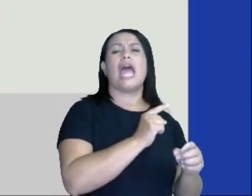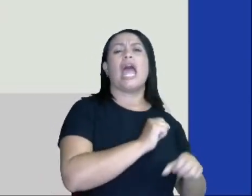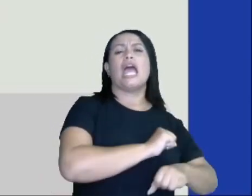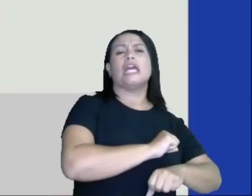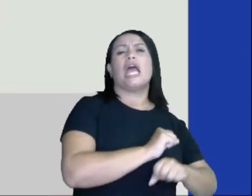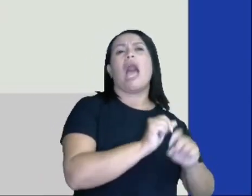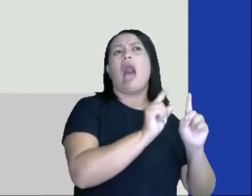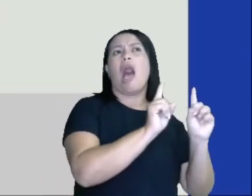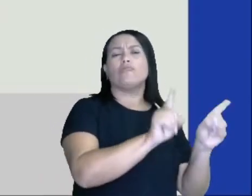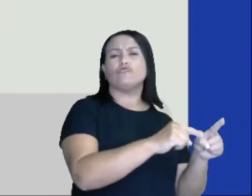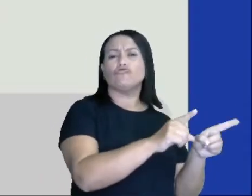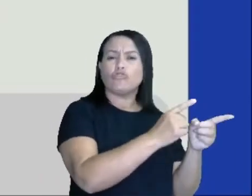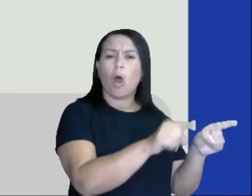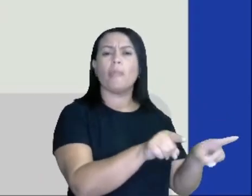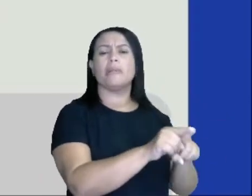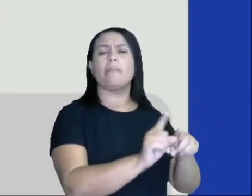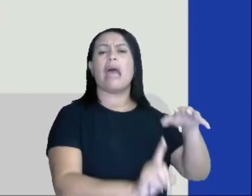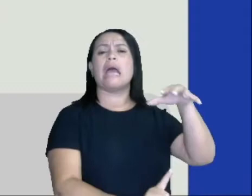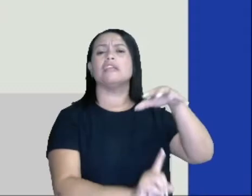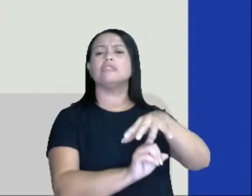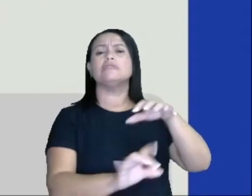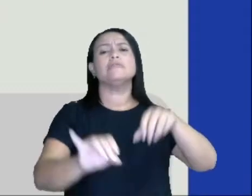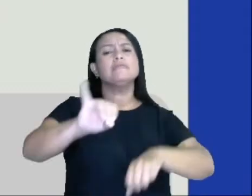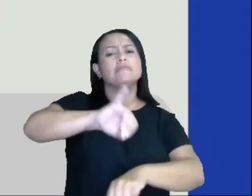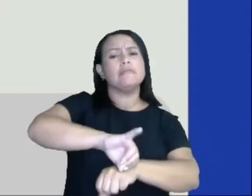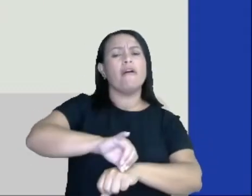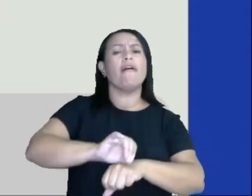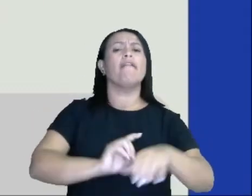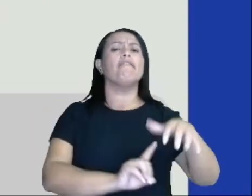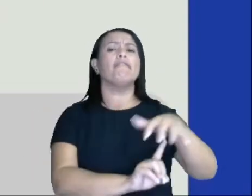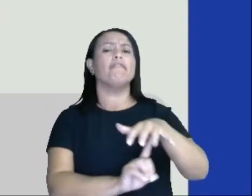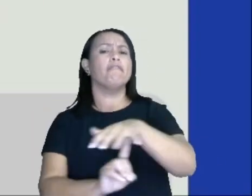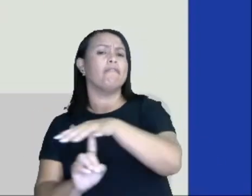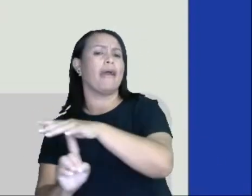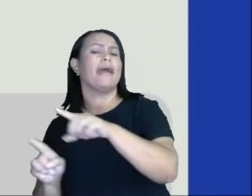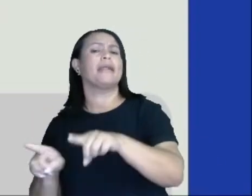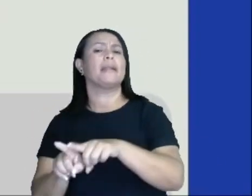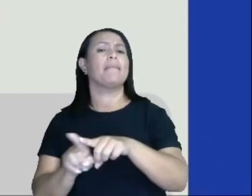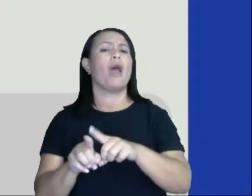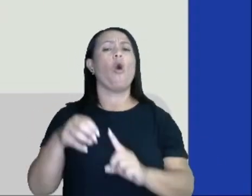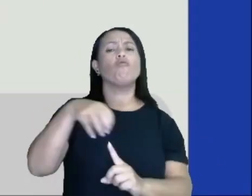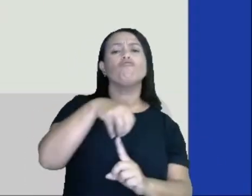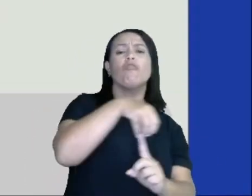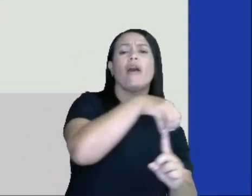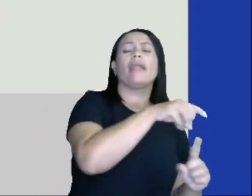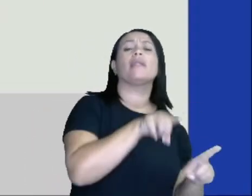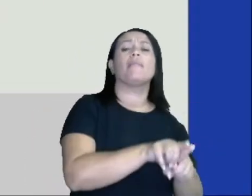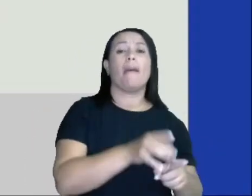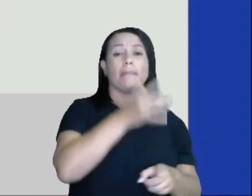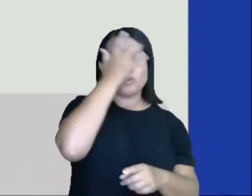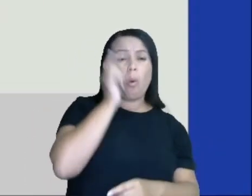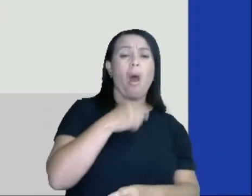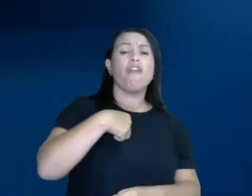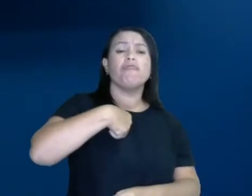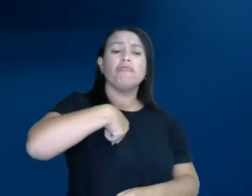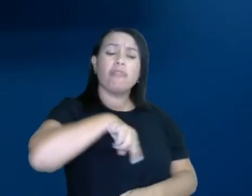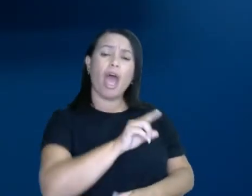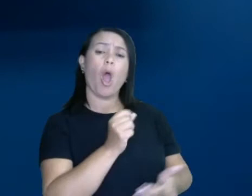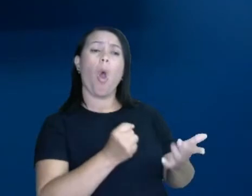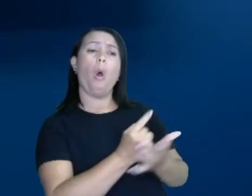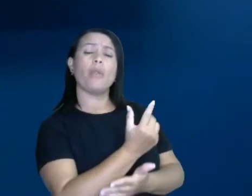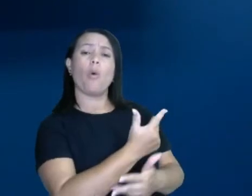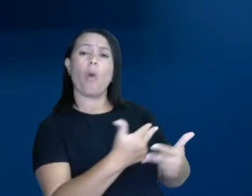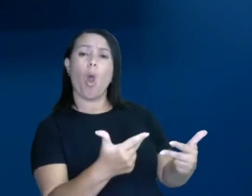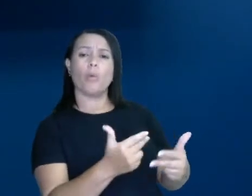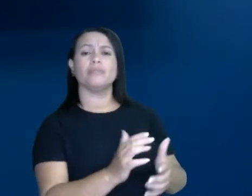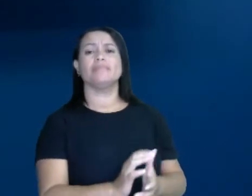feiras, tá? Que vão atrair pessoas de diferentes cidades para ir até lá para comprar determinado produto ou determinado serviço,